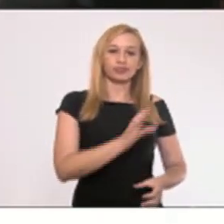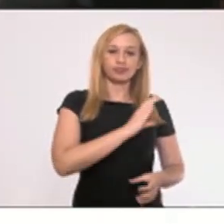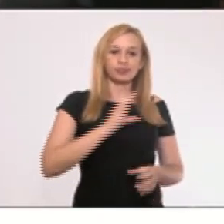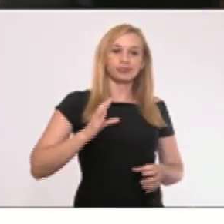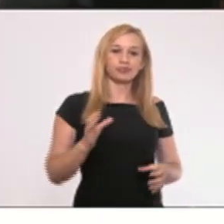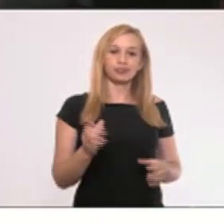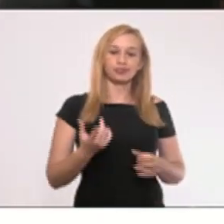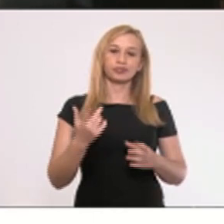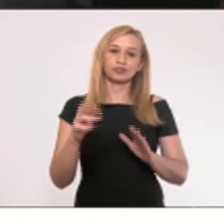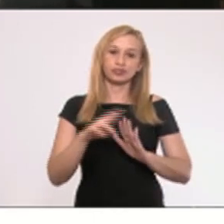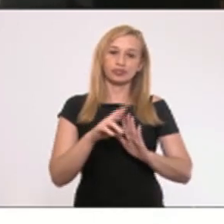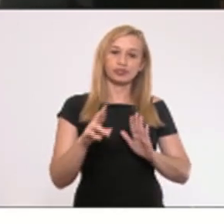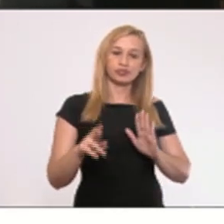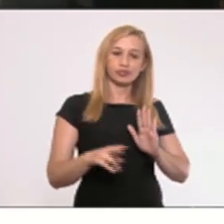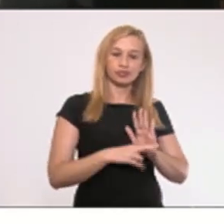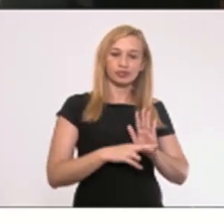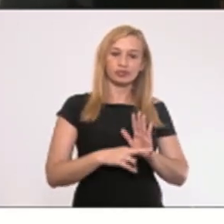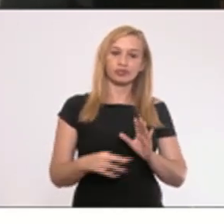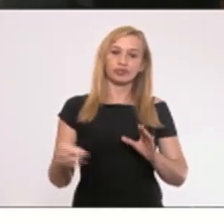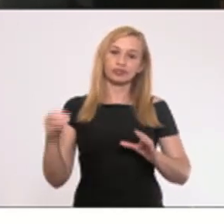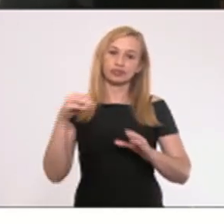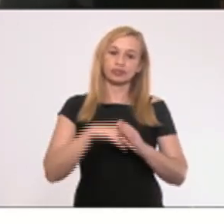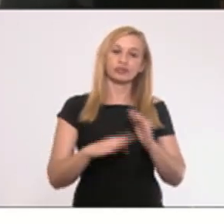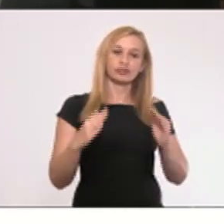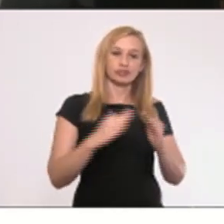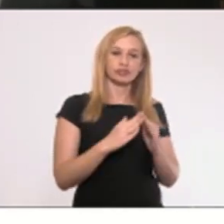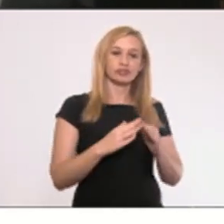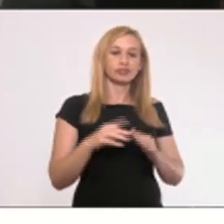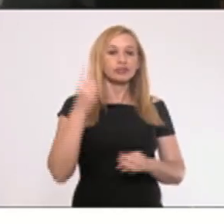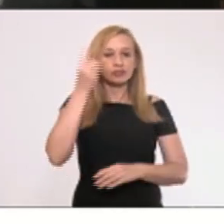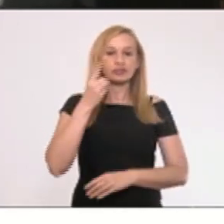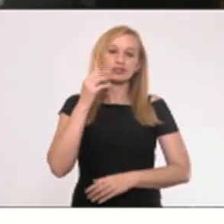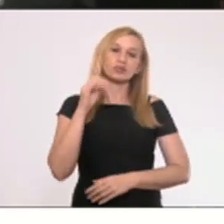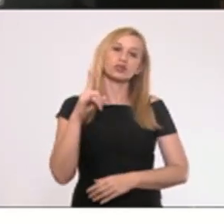Normas Internas, deputado Rodrigo Bacelar.